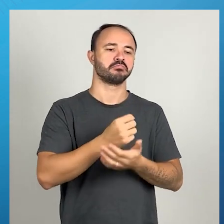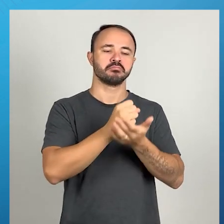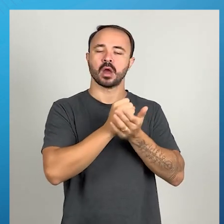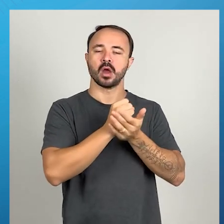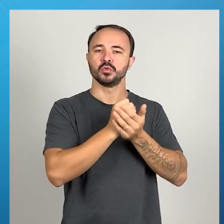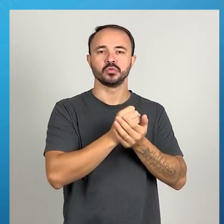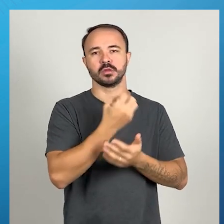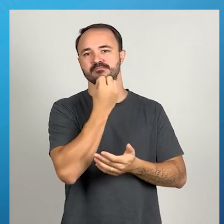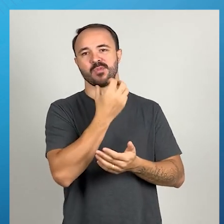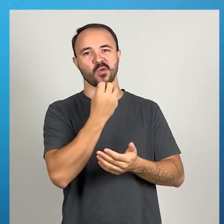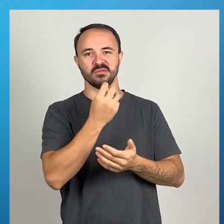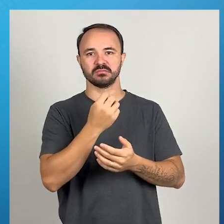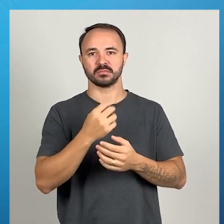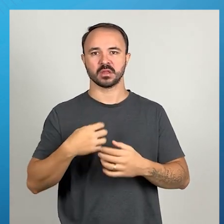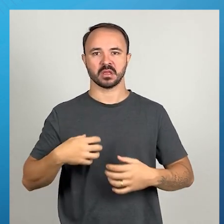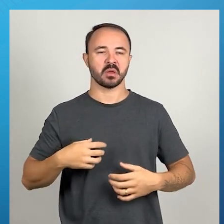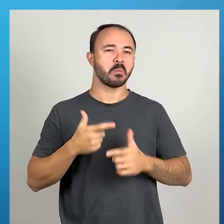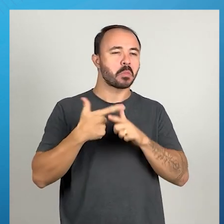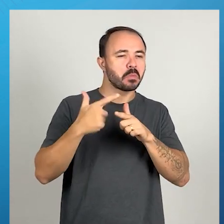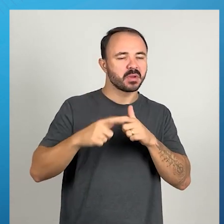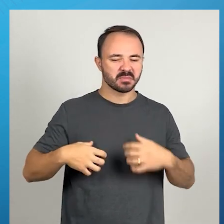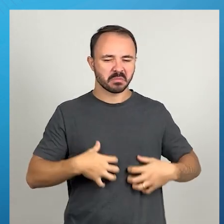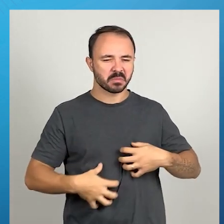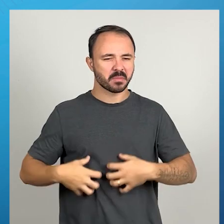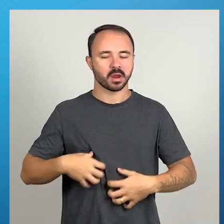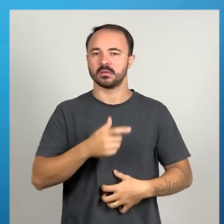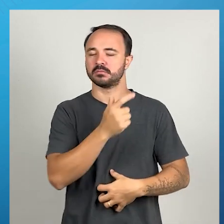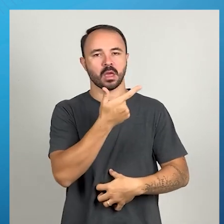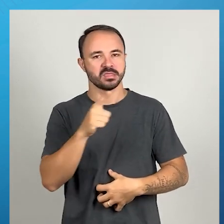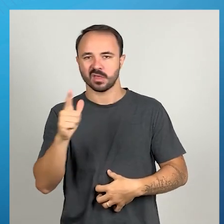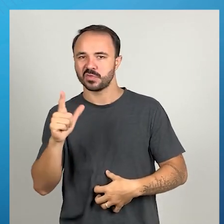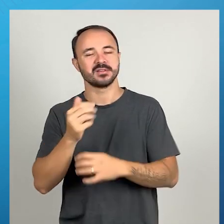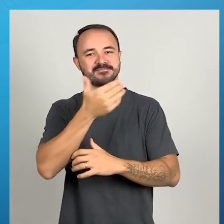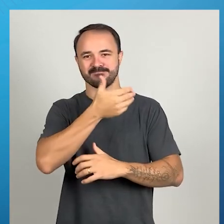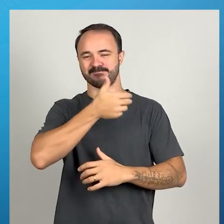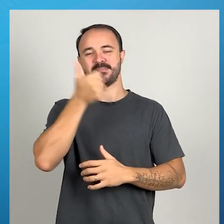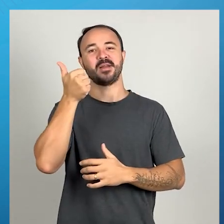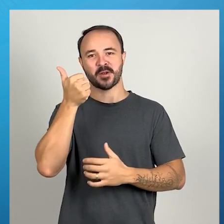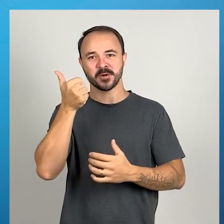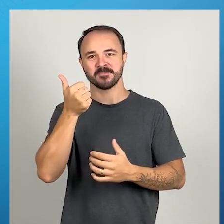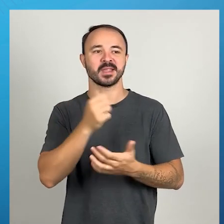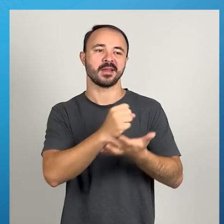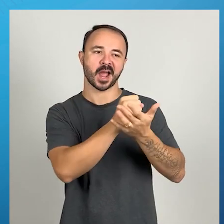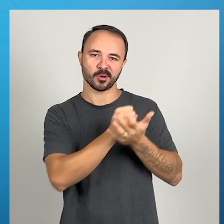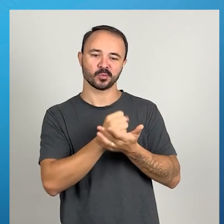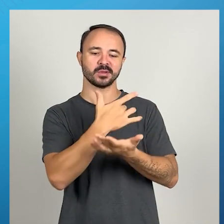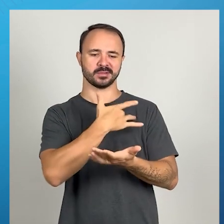reações alérgicas também. Além disso, a presença dos anticorpos ali que vai fortalecer a imunidade desse